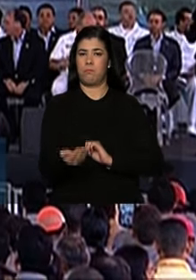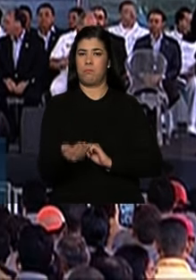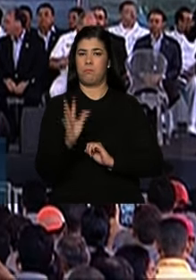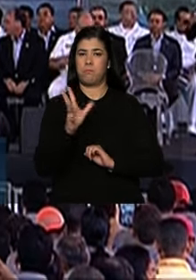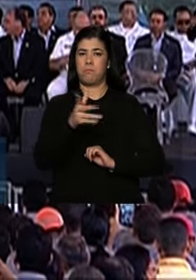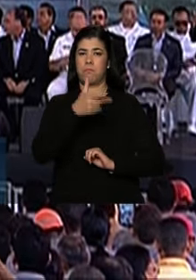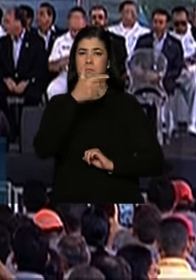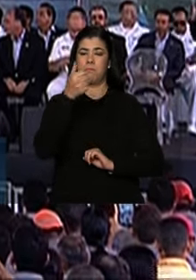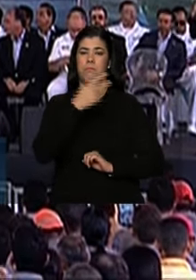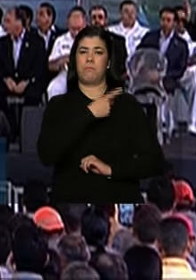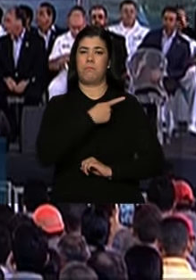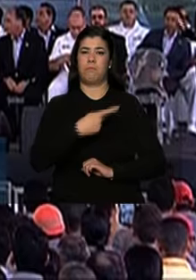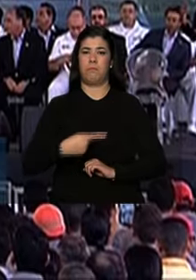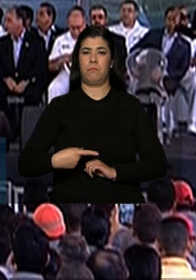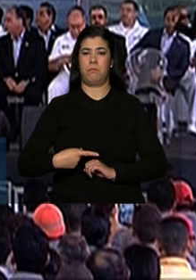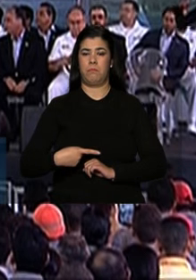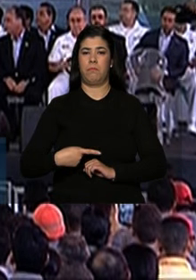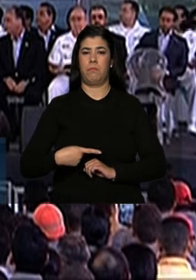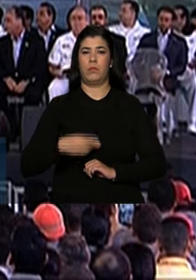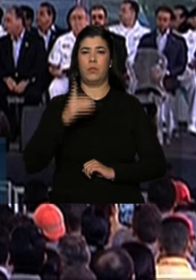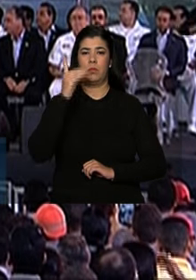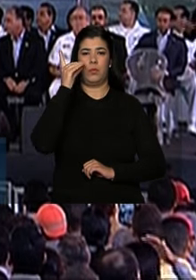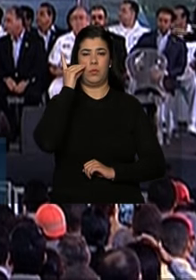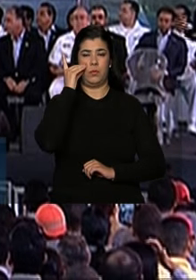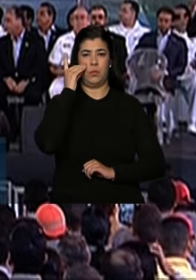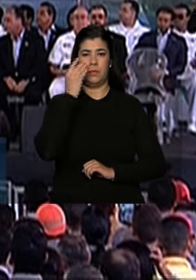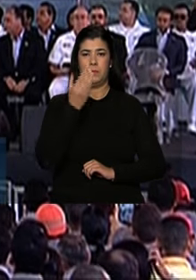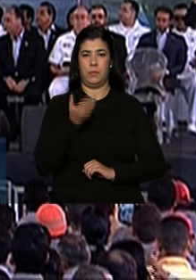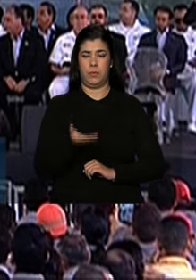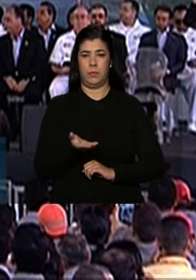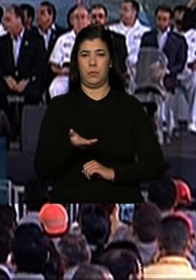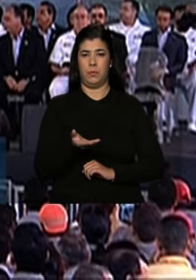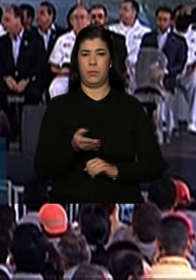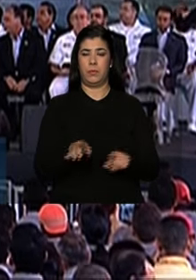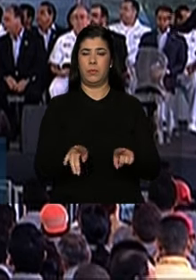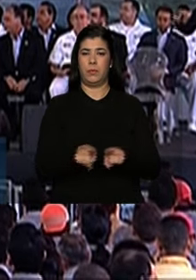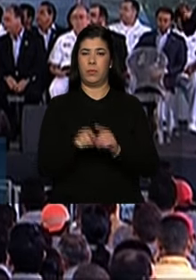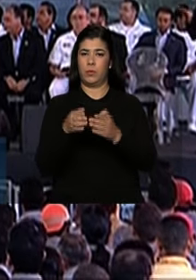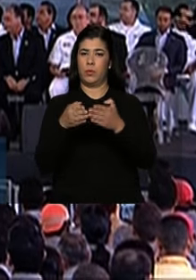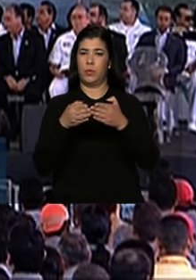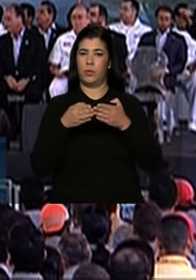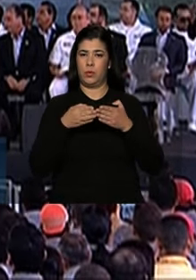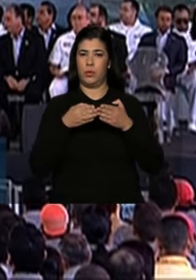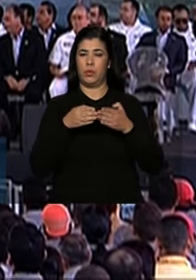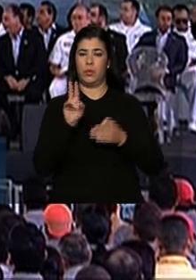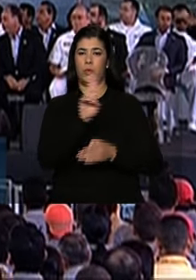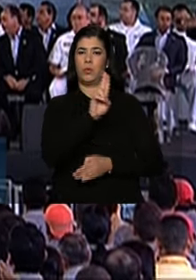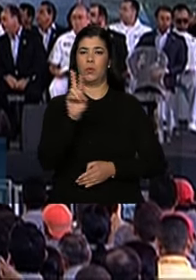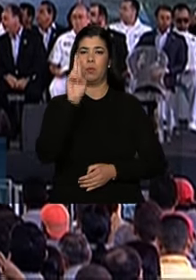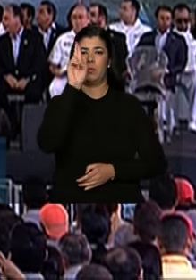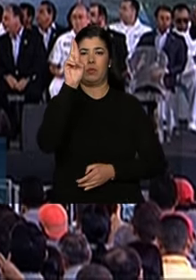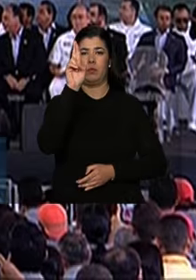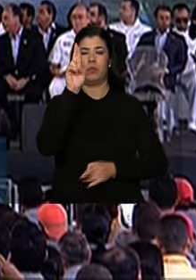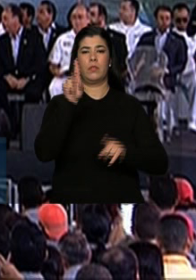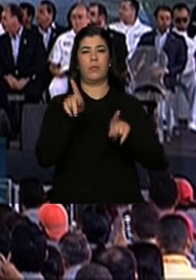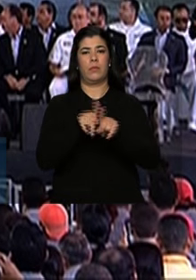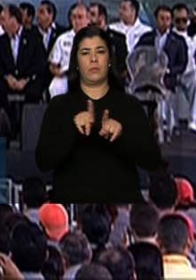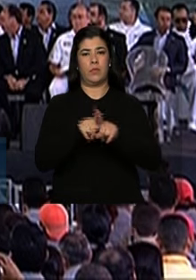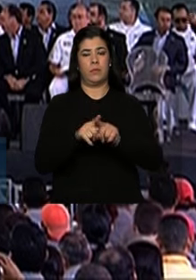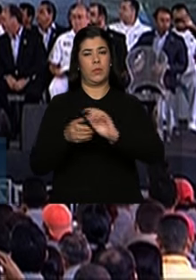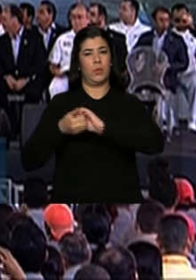senhora presidenta da República, Dilma Rousseff, e pedir licença em seu nome cumprimentar todas as